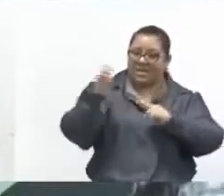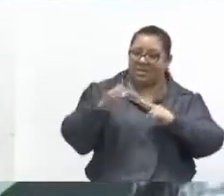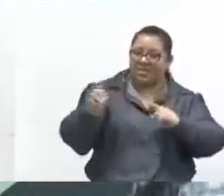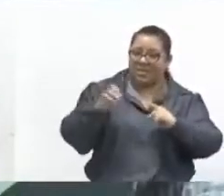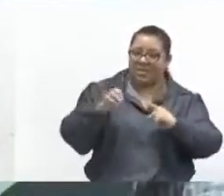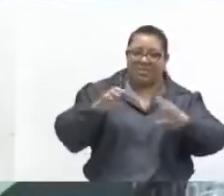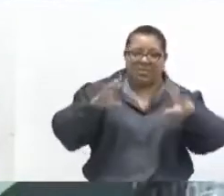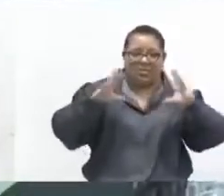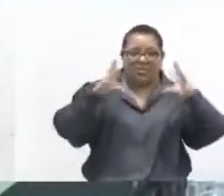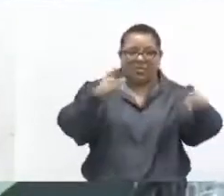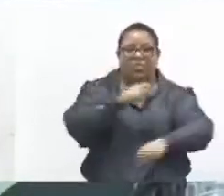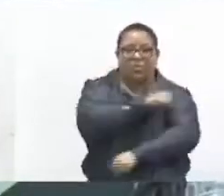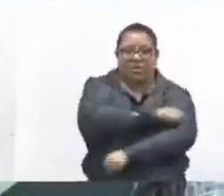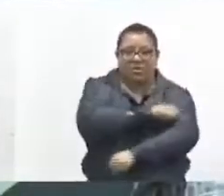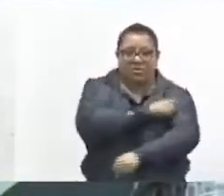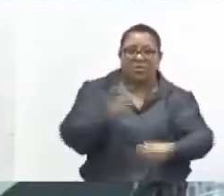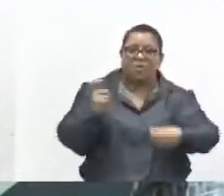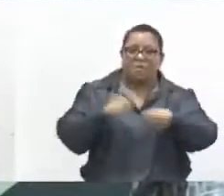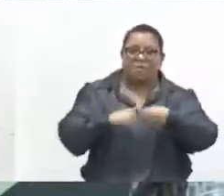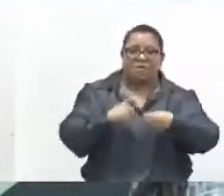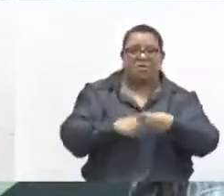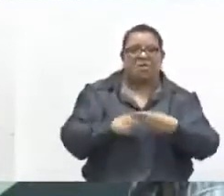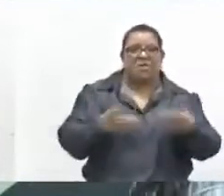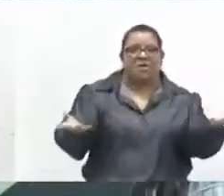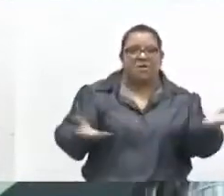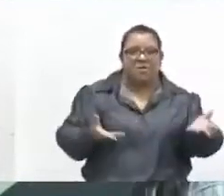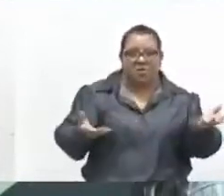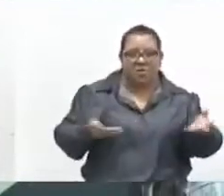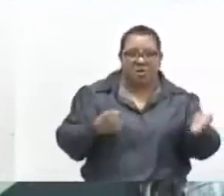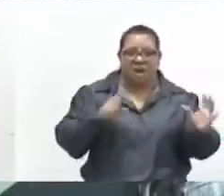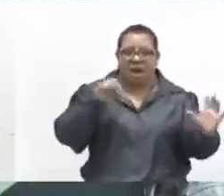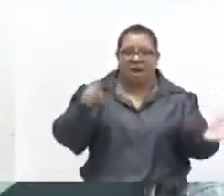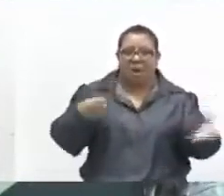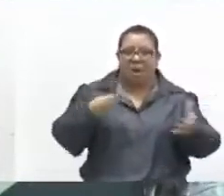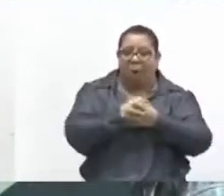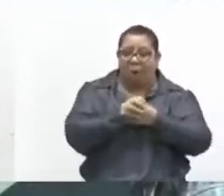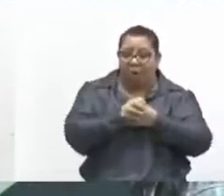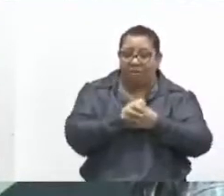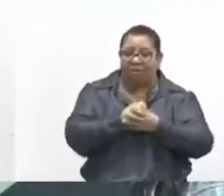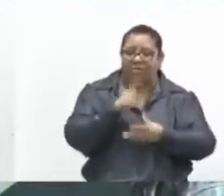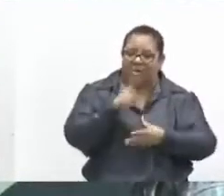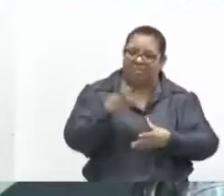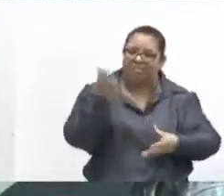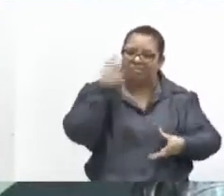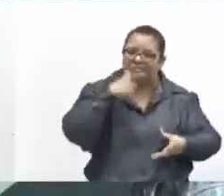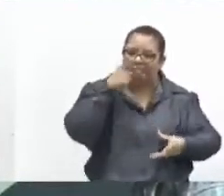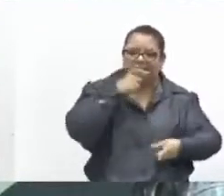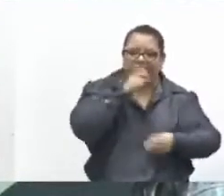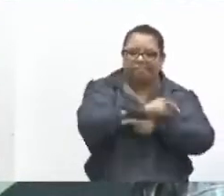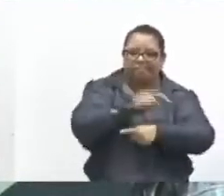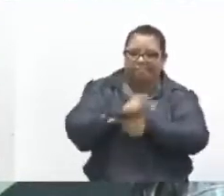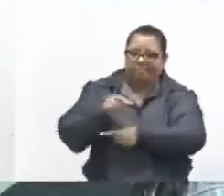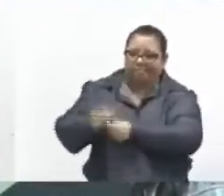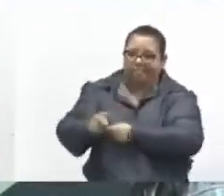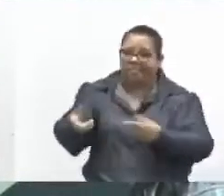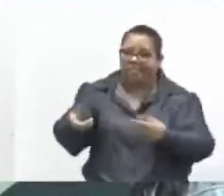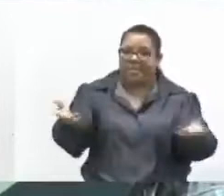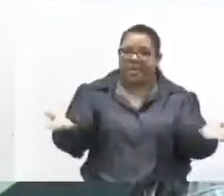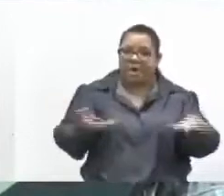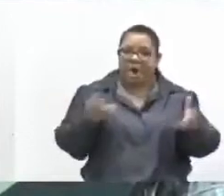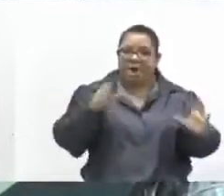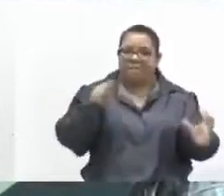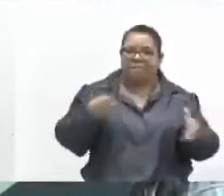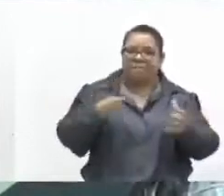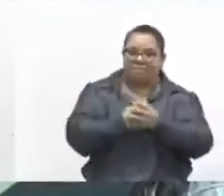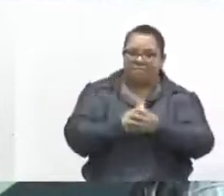inclusive, está colocando para o retorno. As cotas é a grande conquista que a gente conseguiu. E só através das cotas